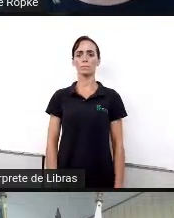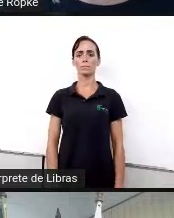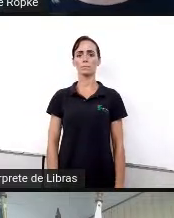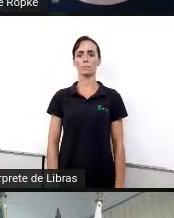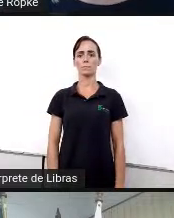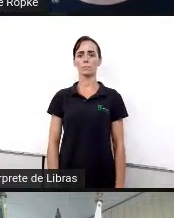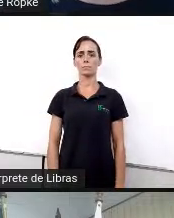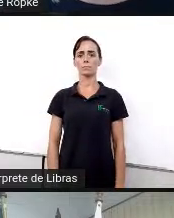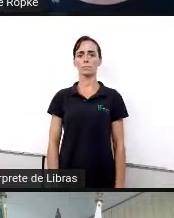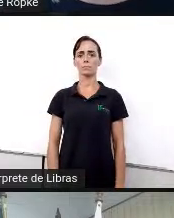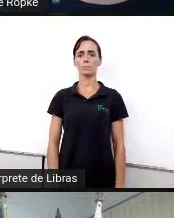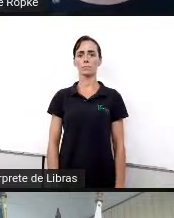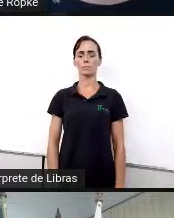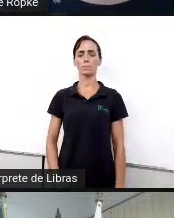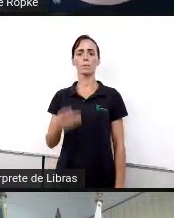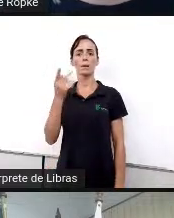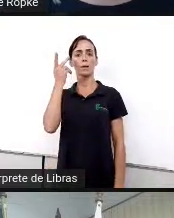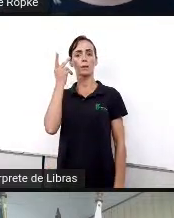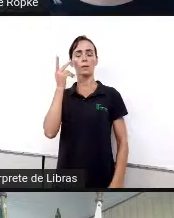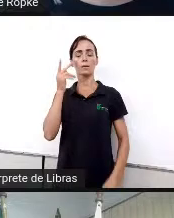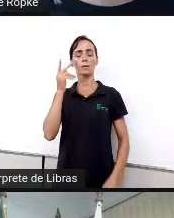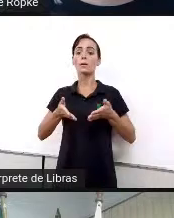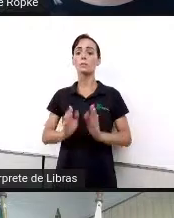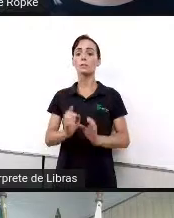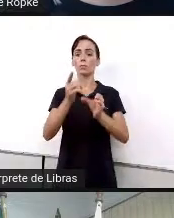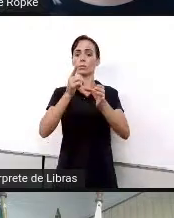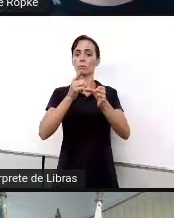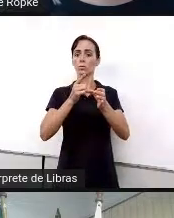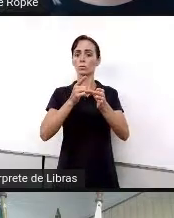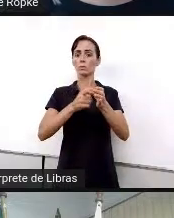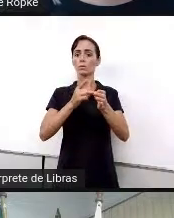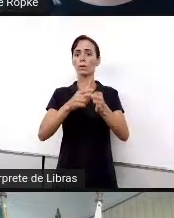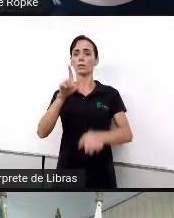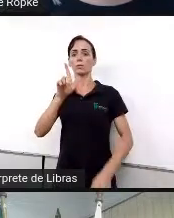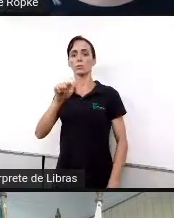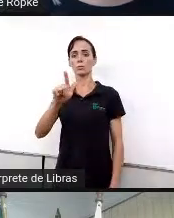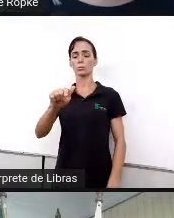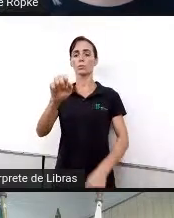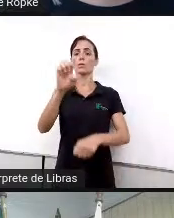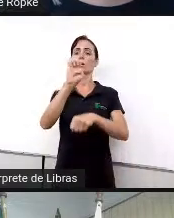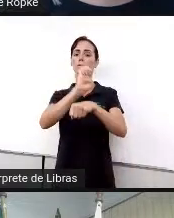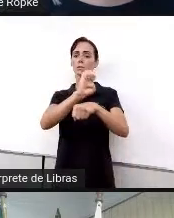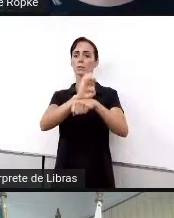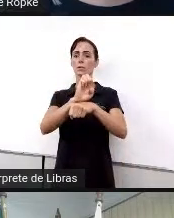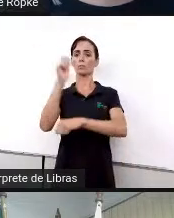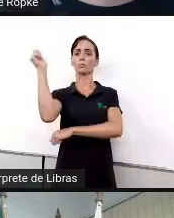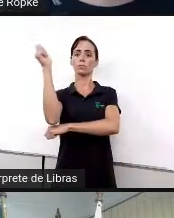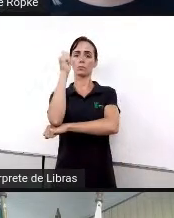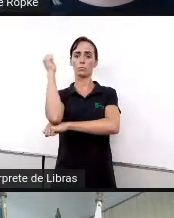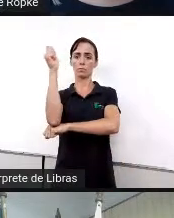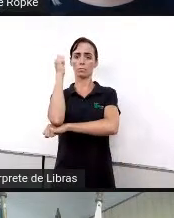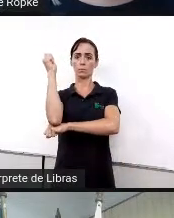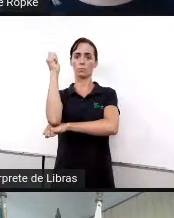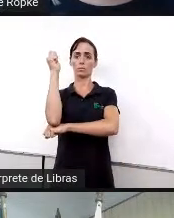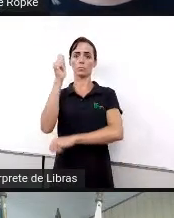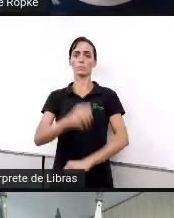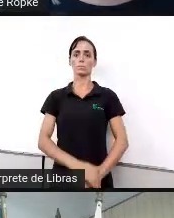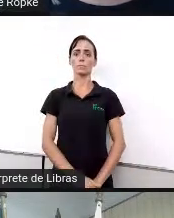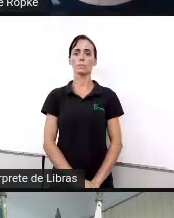Alice é natural da cidade de Giruá, do estado do Rio Grande do Sul.